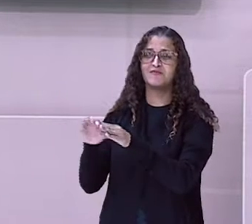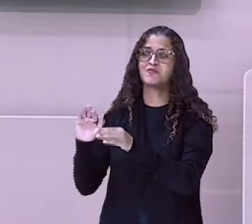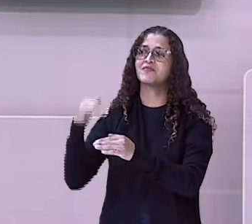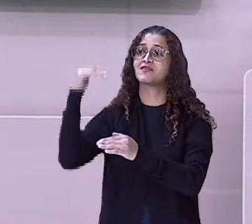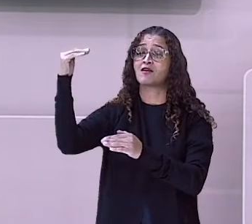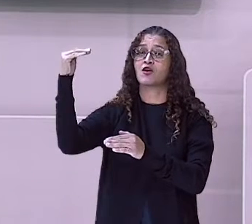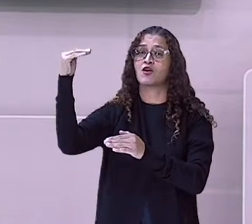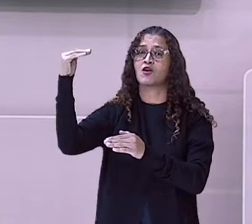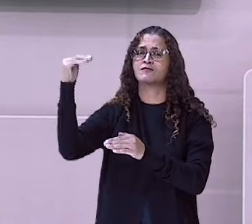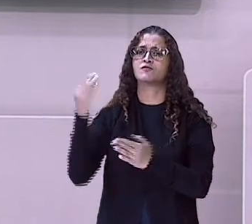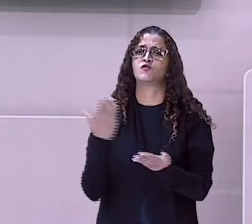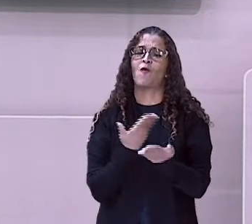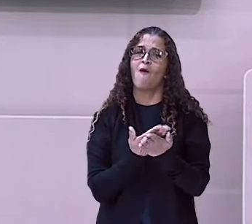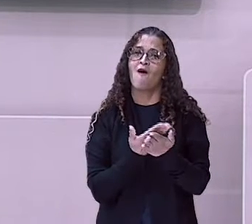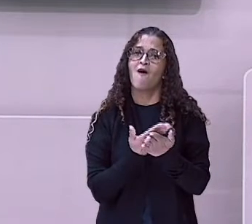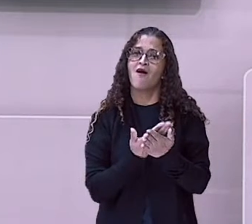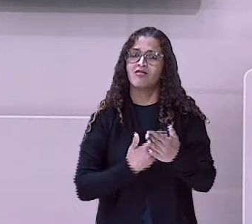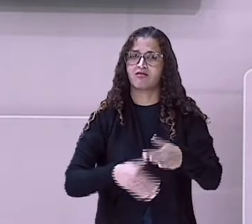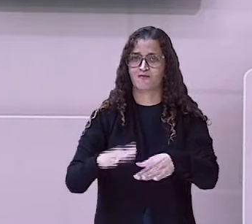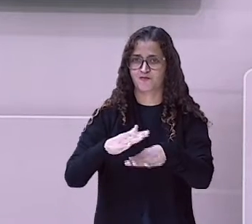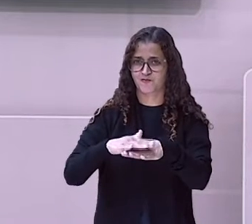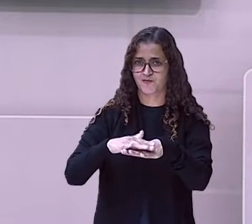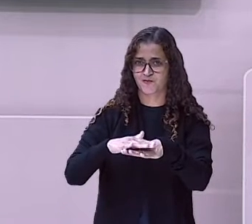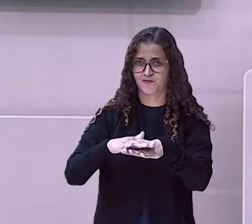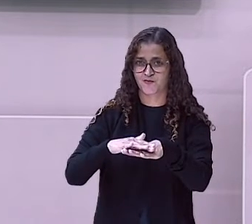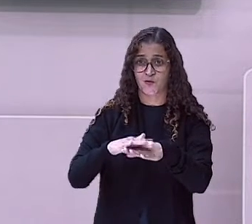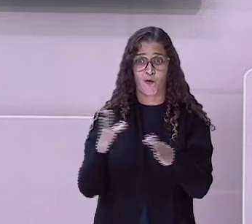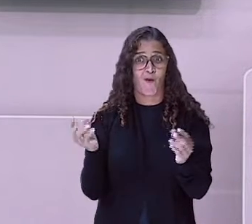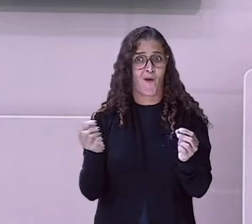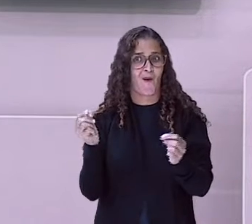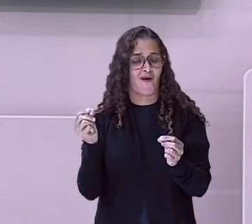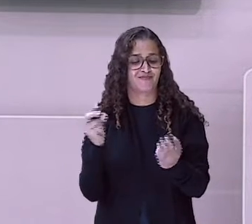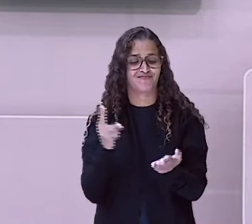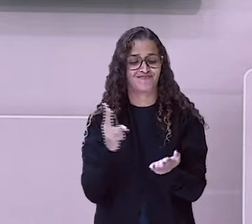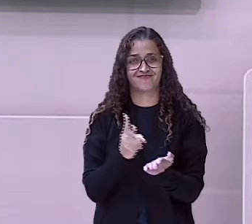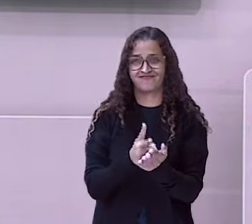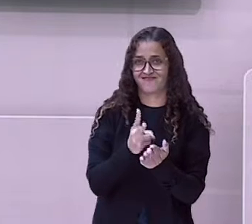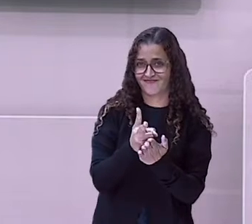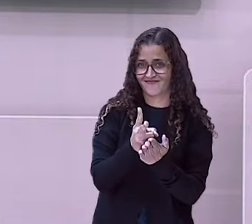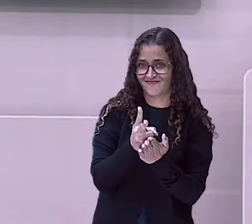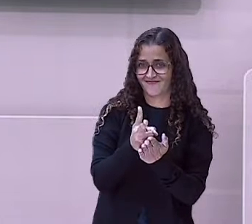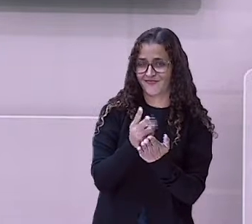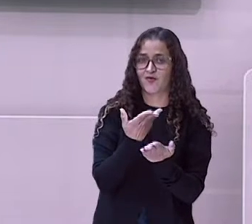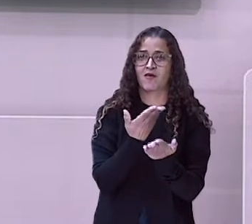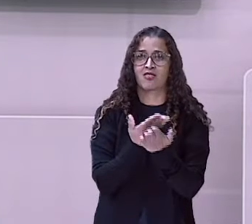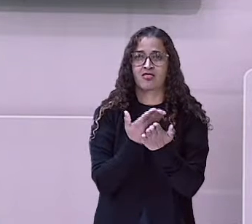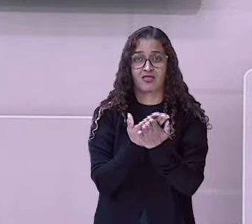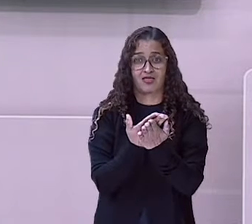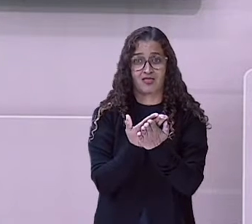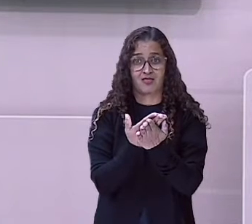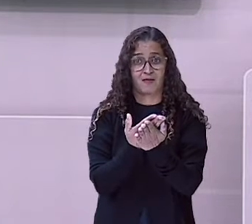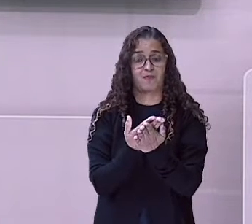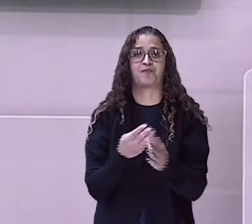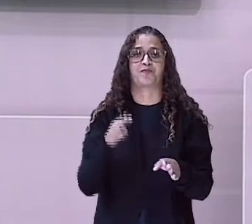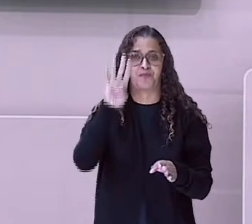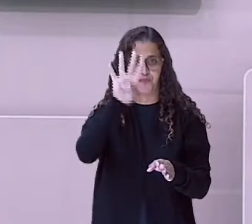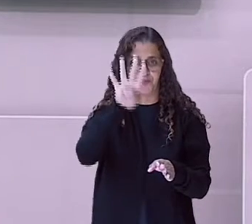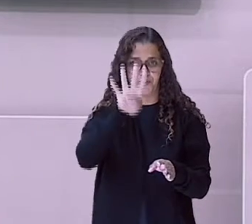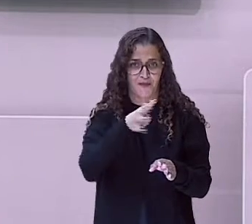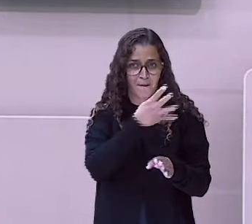Na nossa aula de matemática, nós vamos dar continuidade aos estudos sobre tabelas e